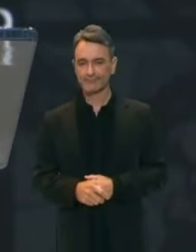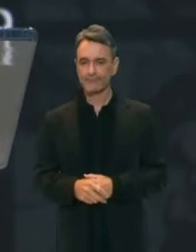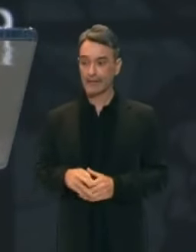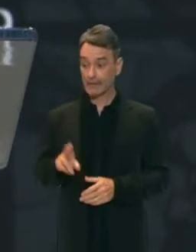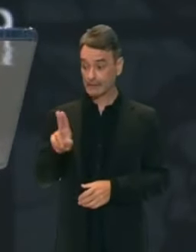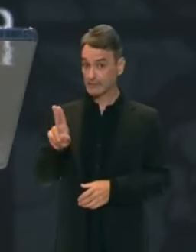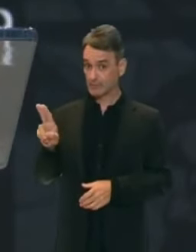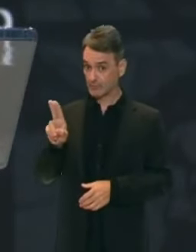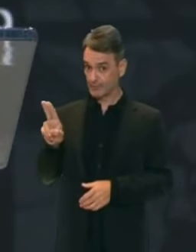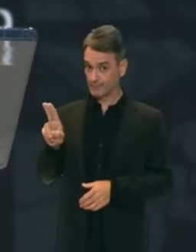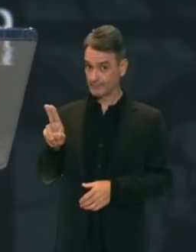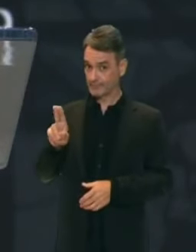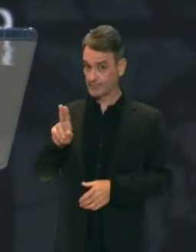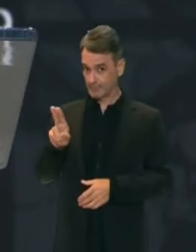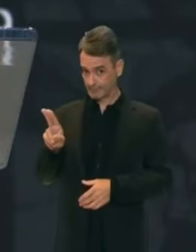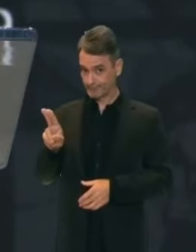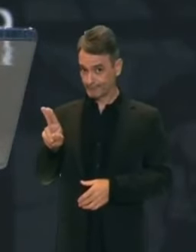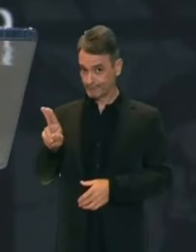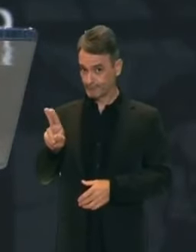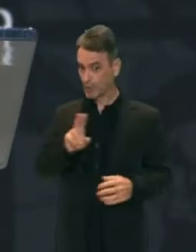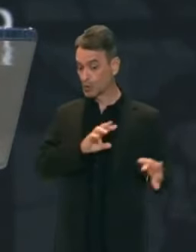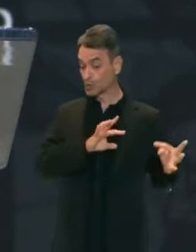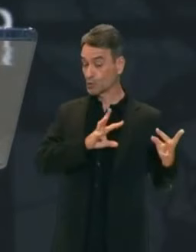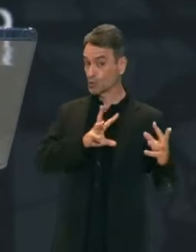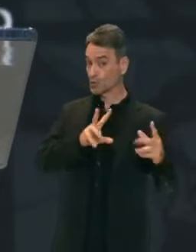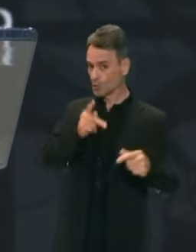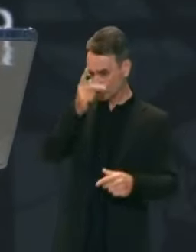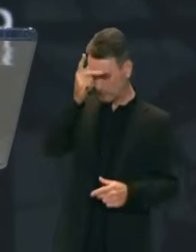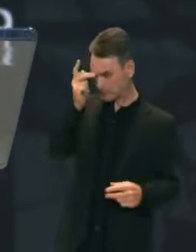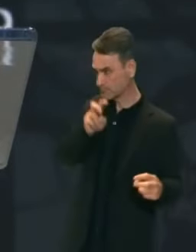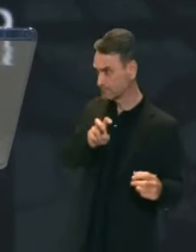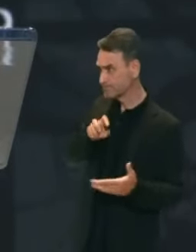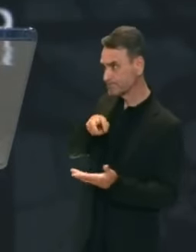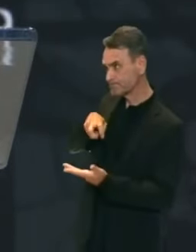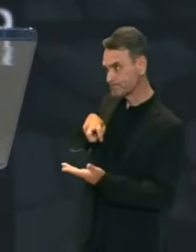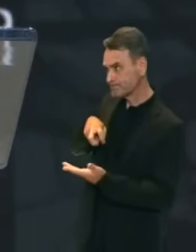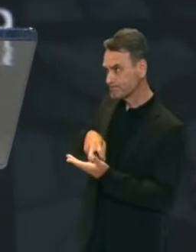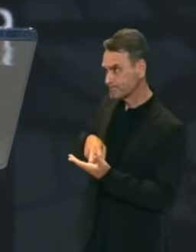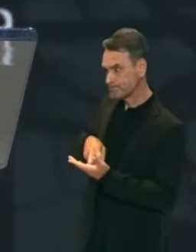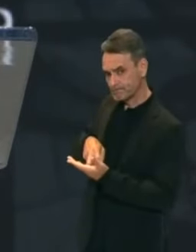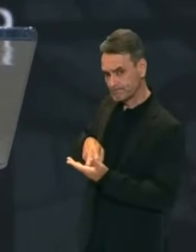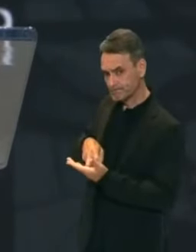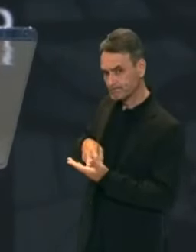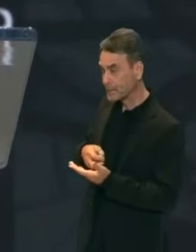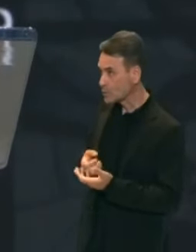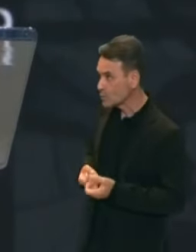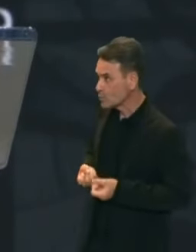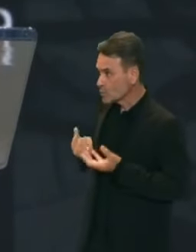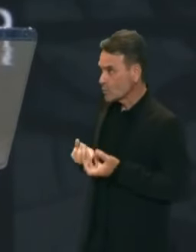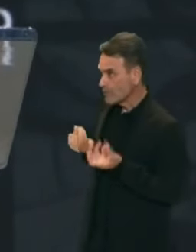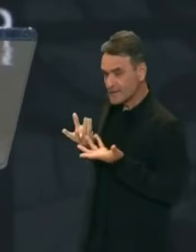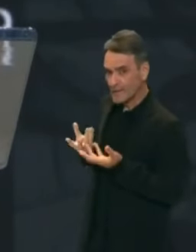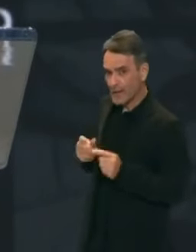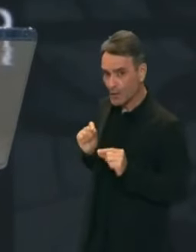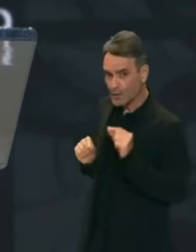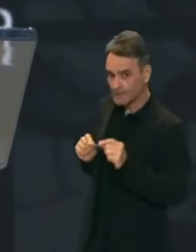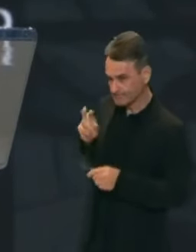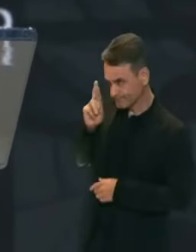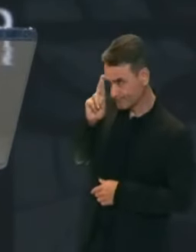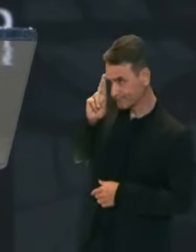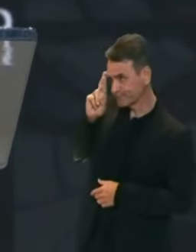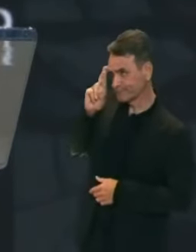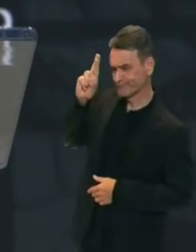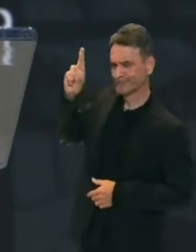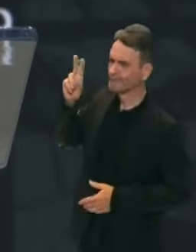Nesse nome, todo joelho se dobrará, toda língua confessará que é Senhor.